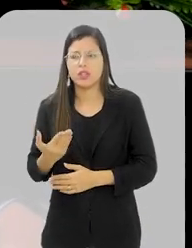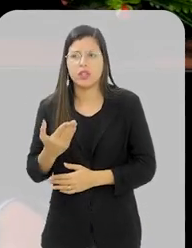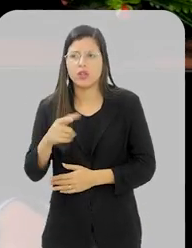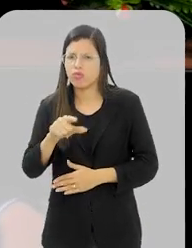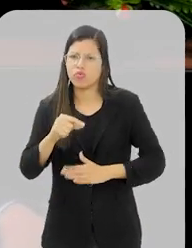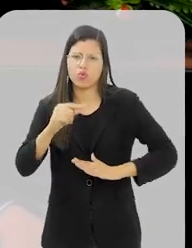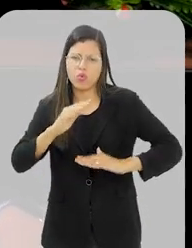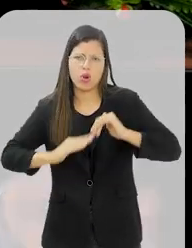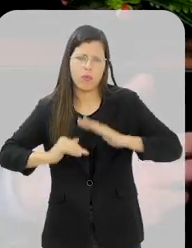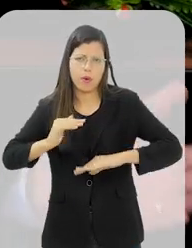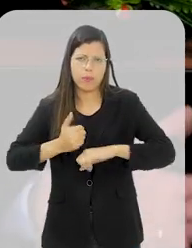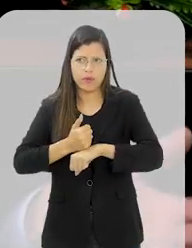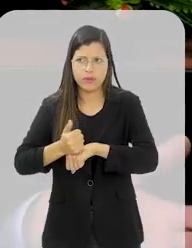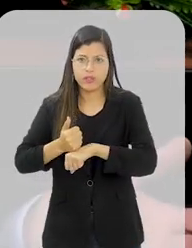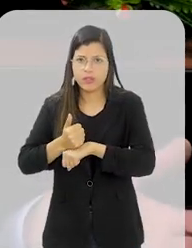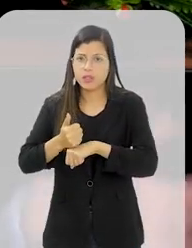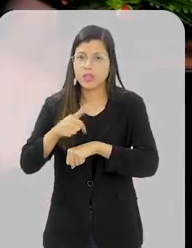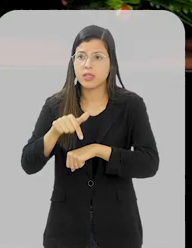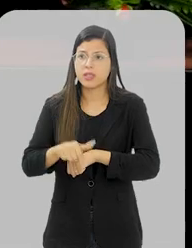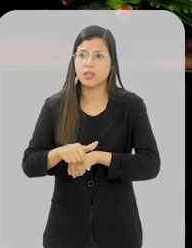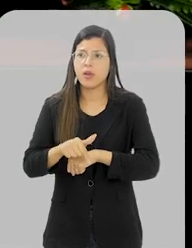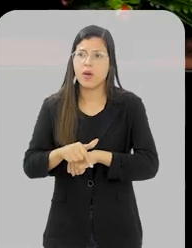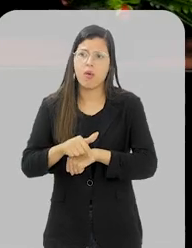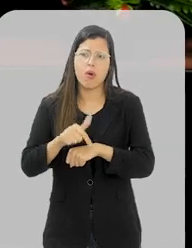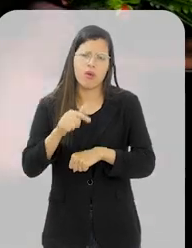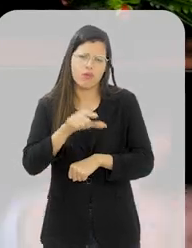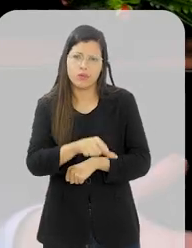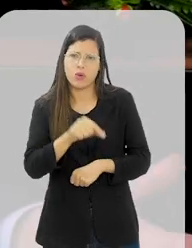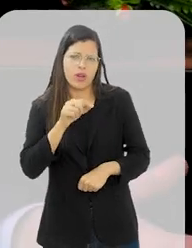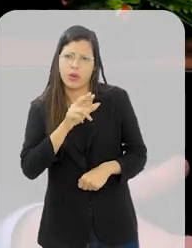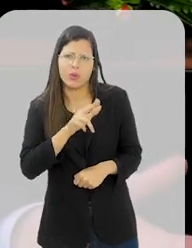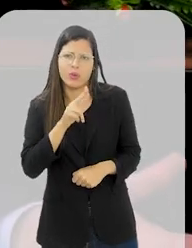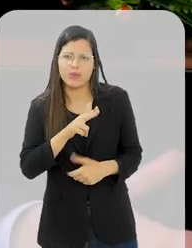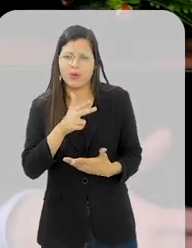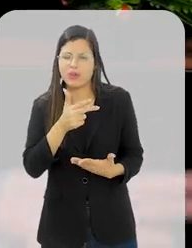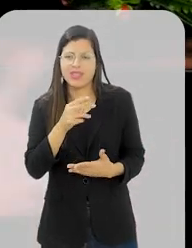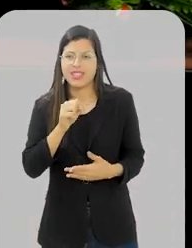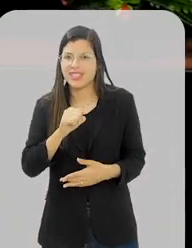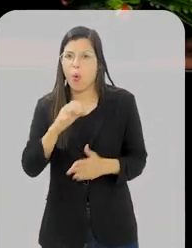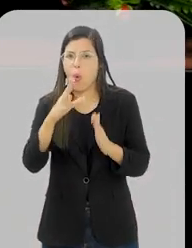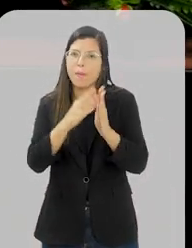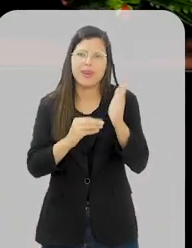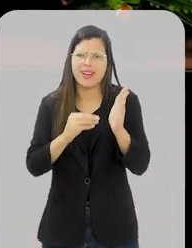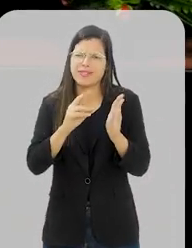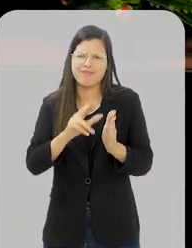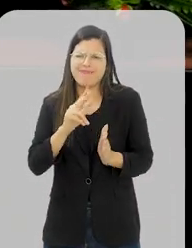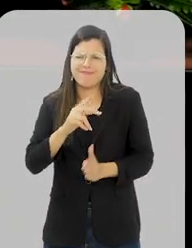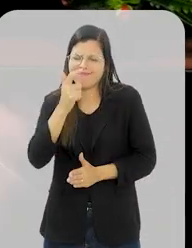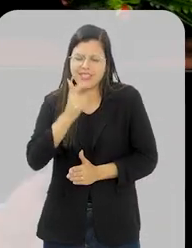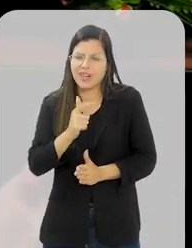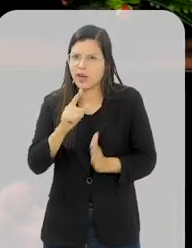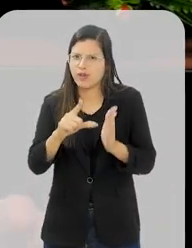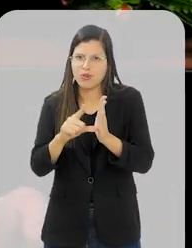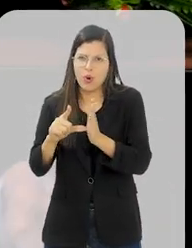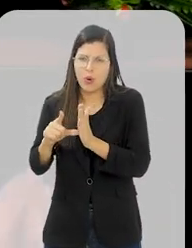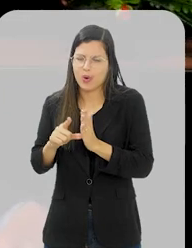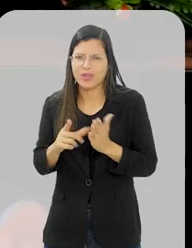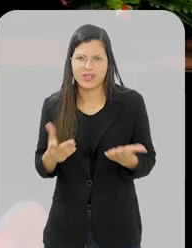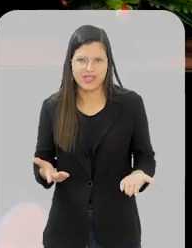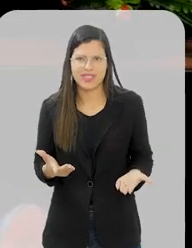qualquer outra que eu escolhesse certamente não seria de comerciante nem de dono de casa então seria algo novo dentro da